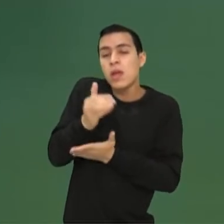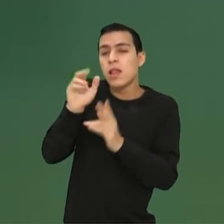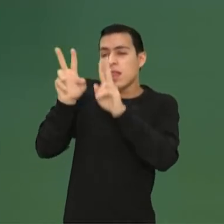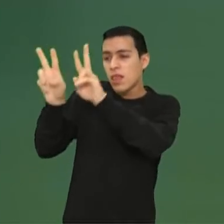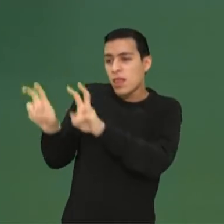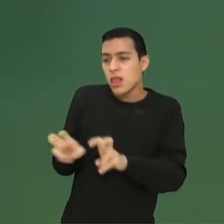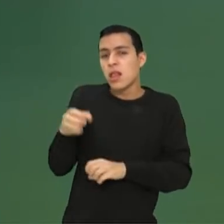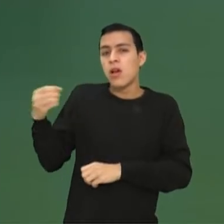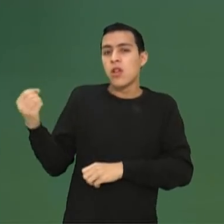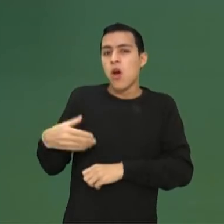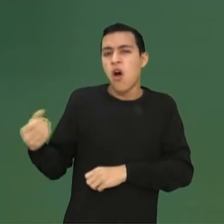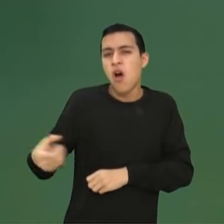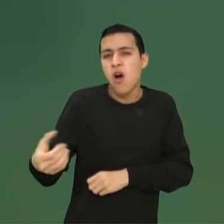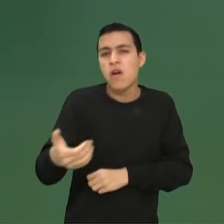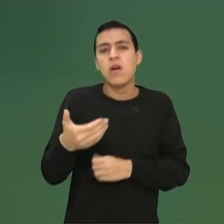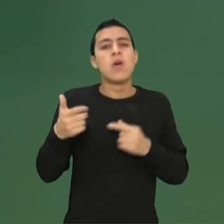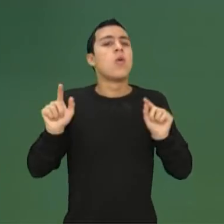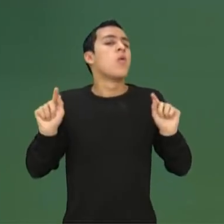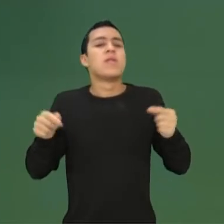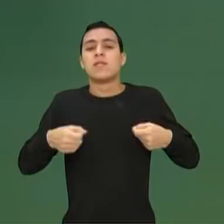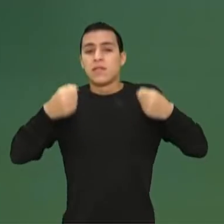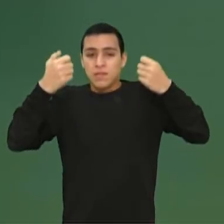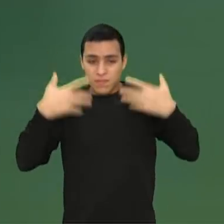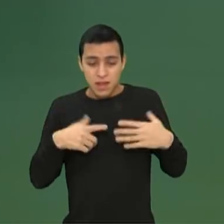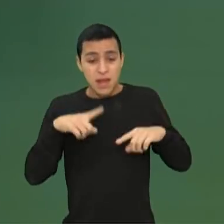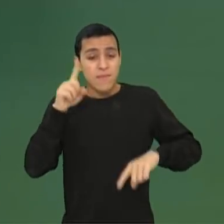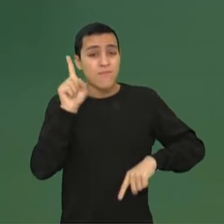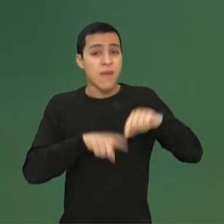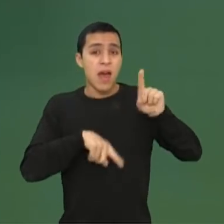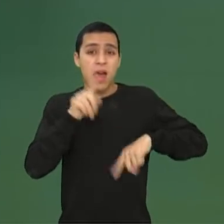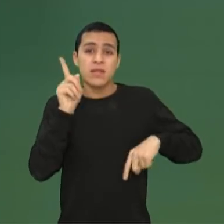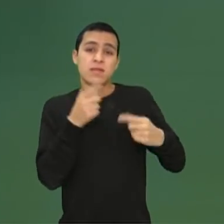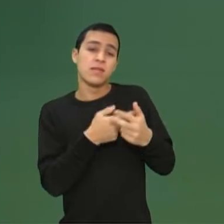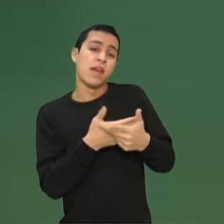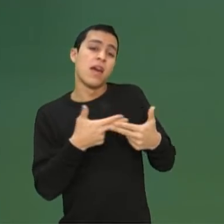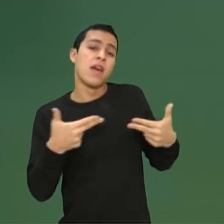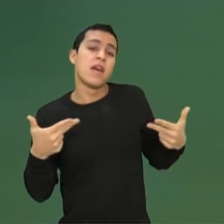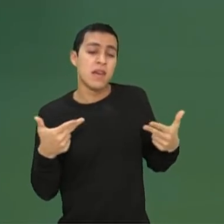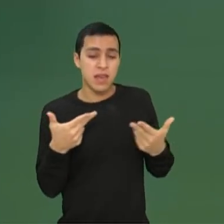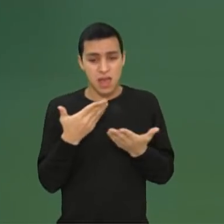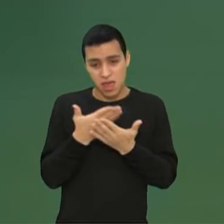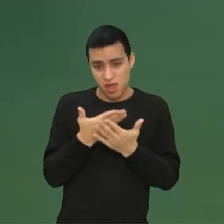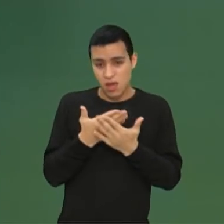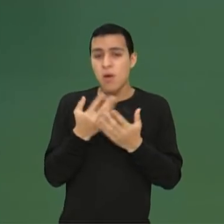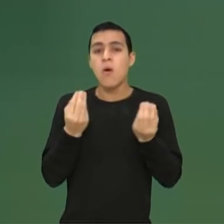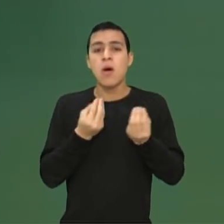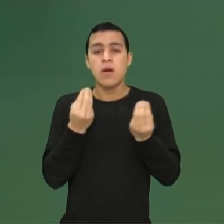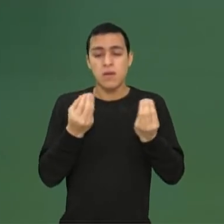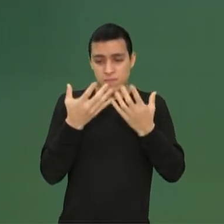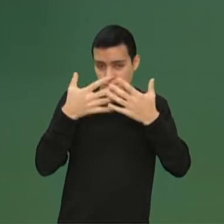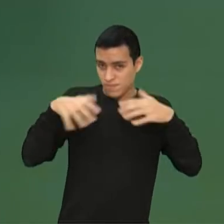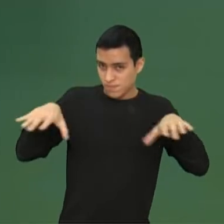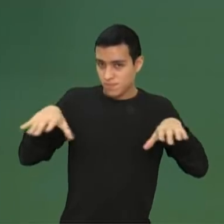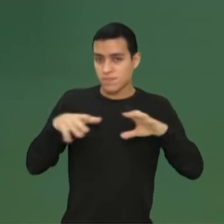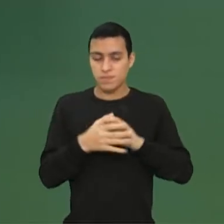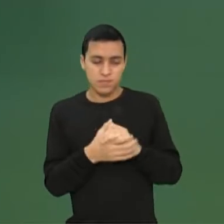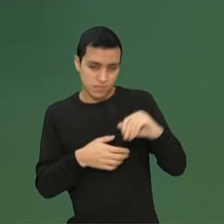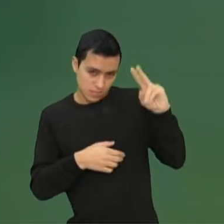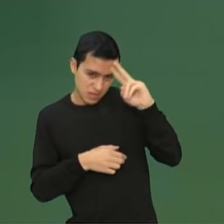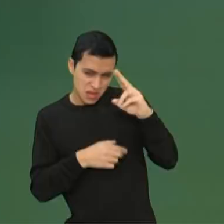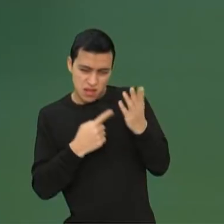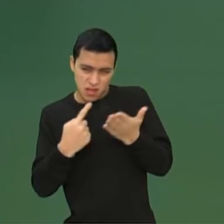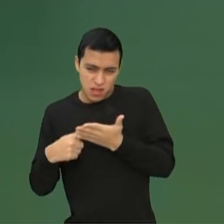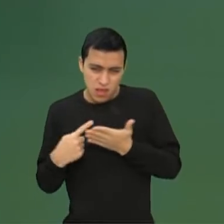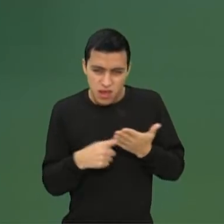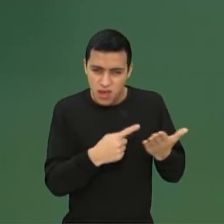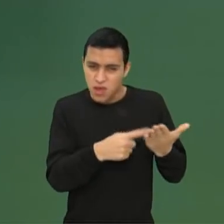assuntos novos e nós vamos falar de materiais. E essa aula vai estar dividida em duas partes. Então, lembra dos nossos